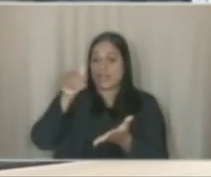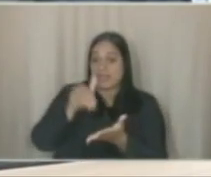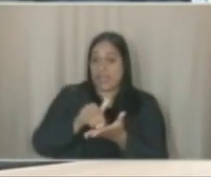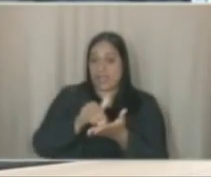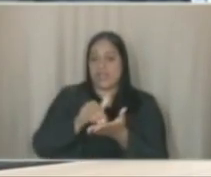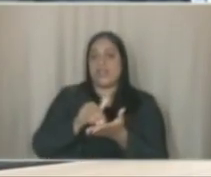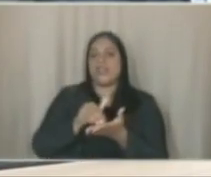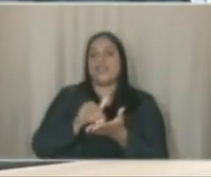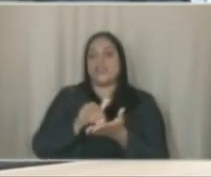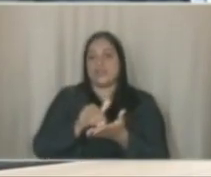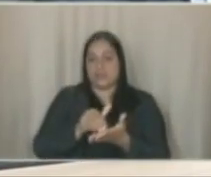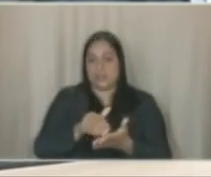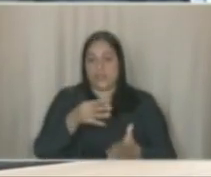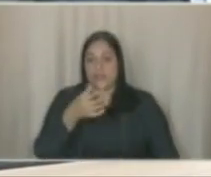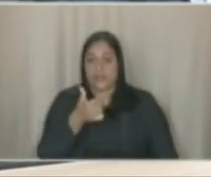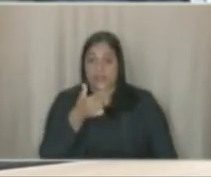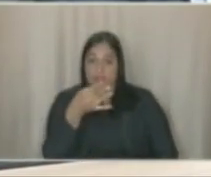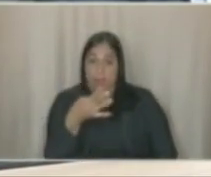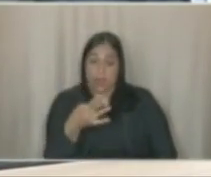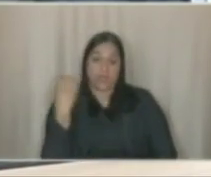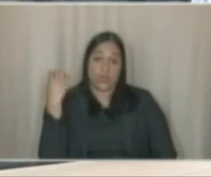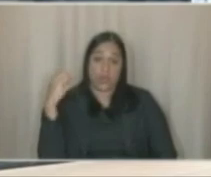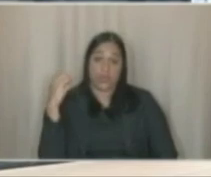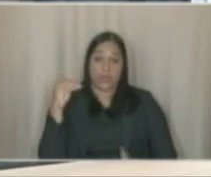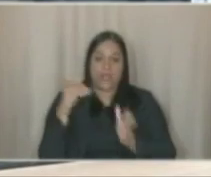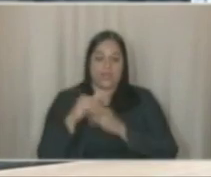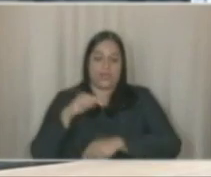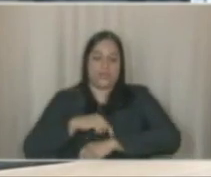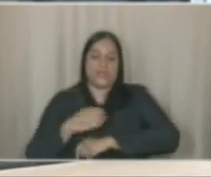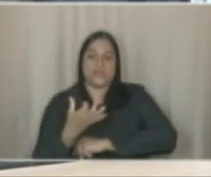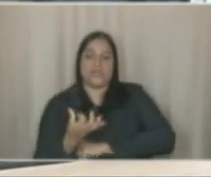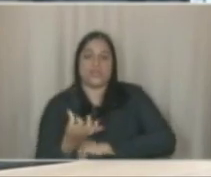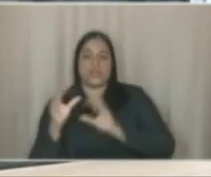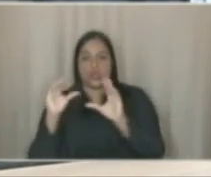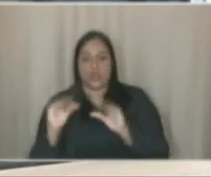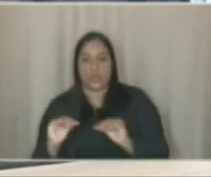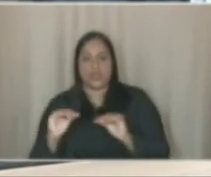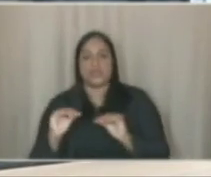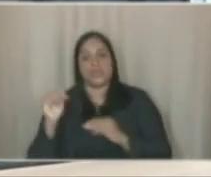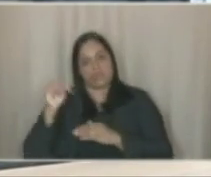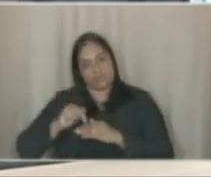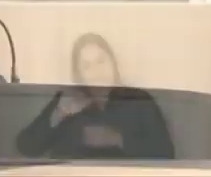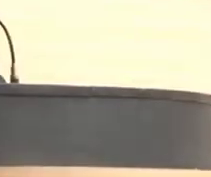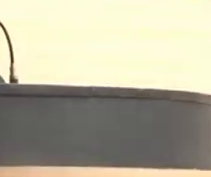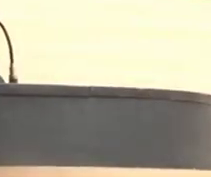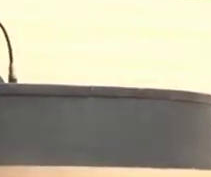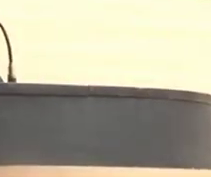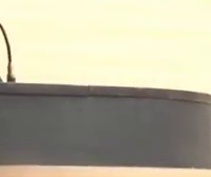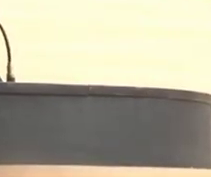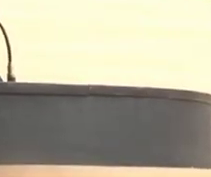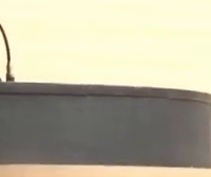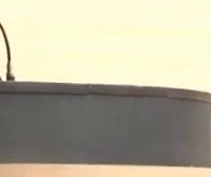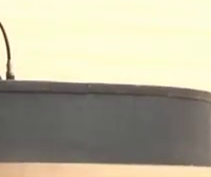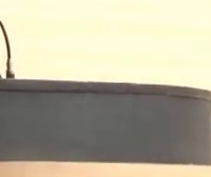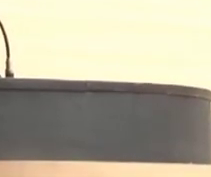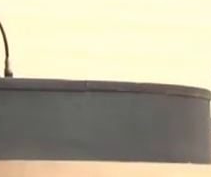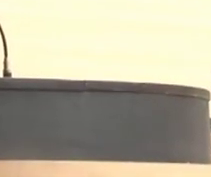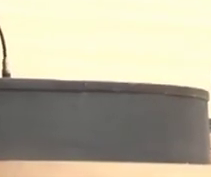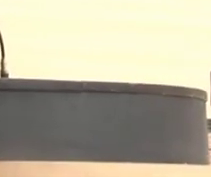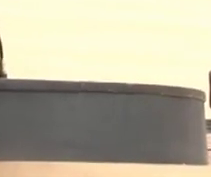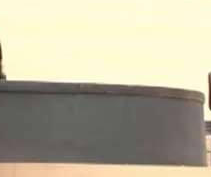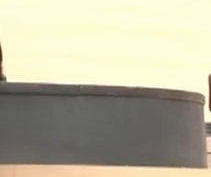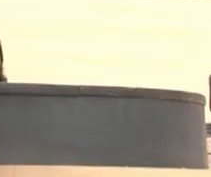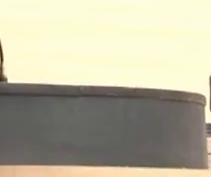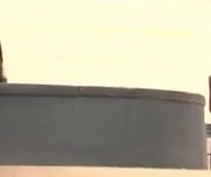e ressaltar no dia 24 de outubro, até às 18 horas, no Legislativo dessa Casa. A Comissão de Finanças e